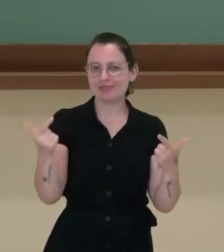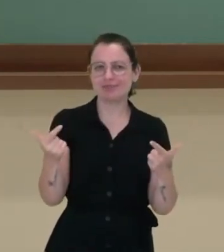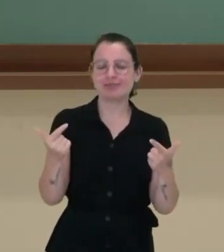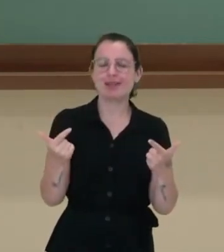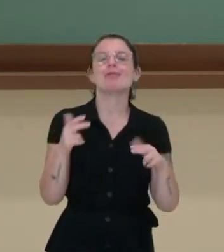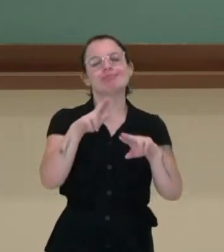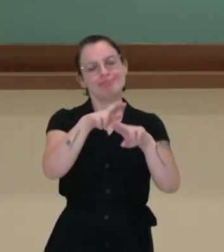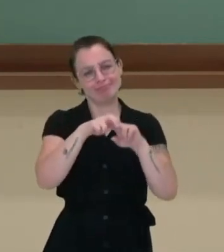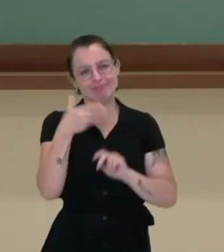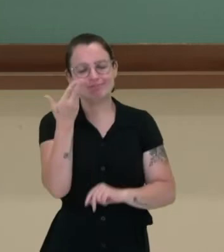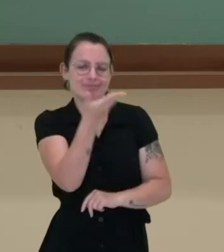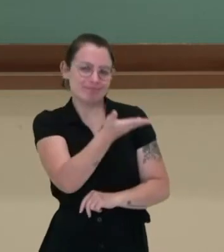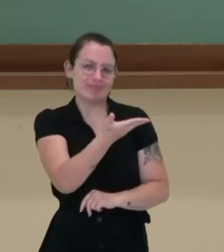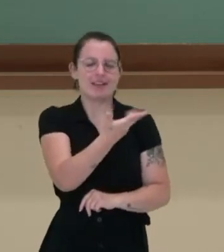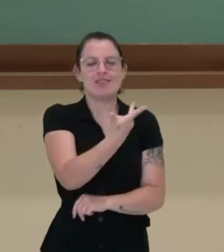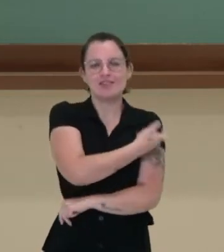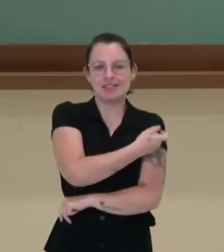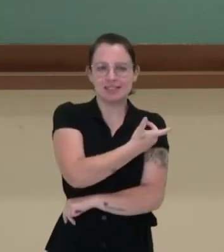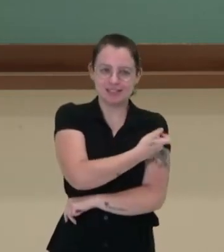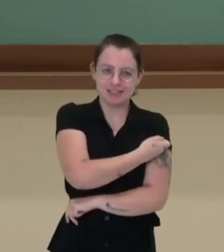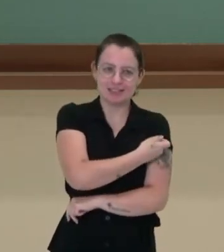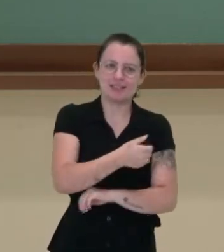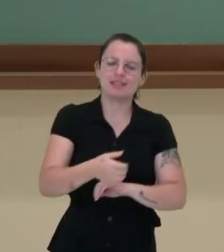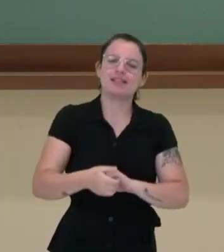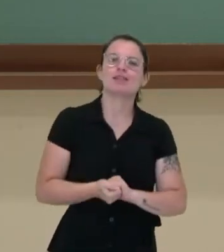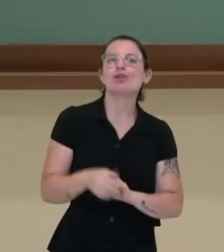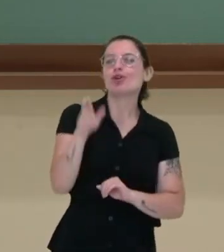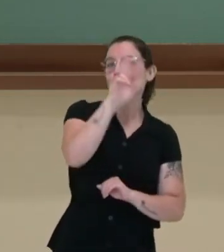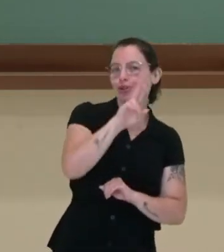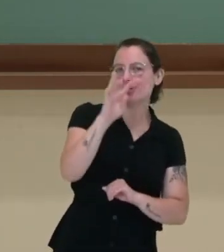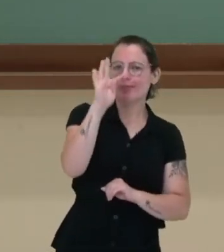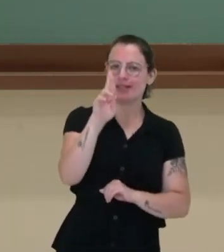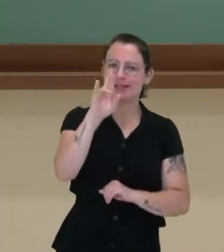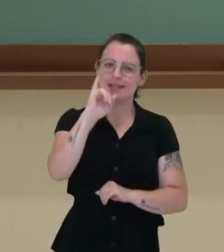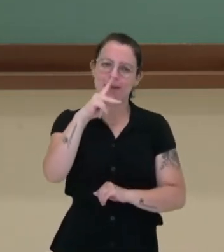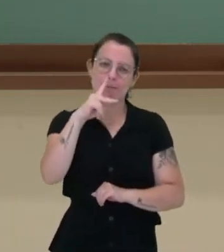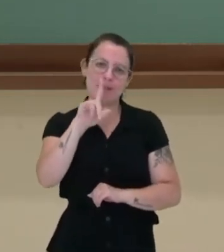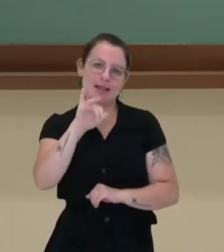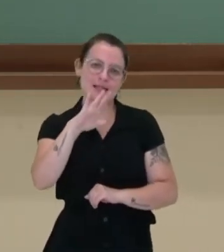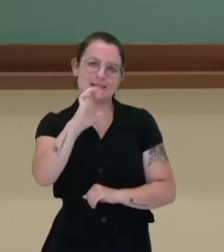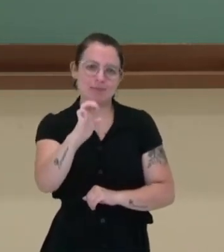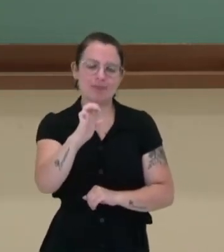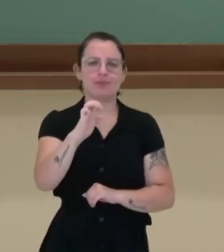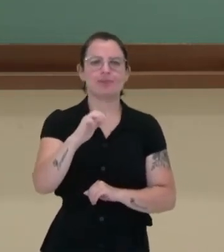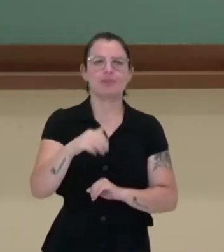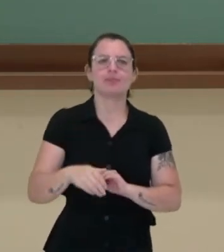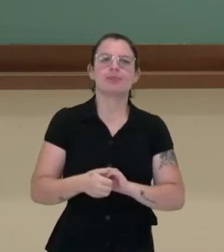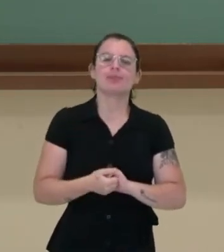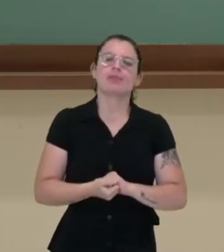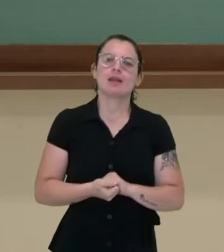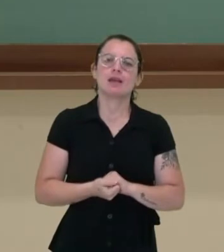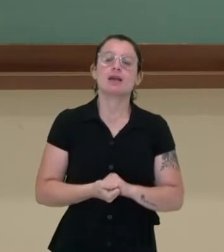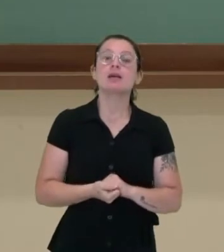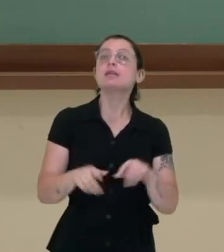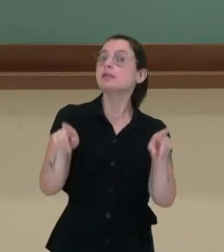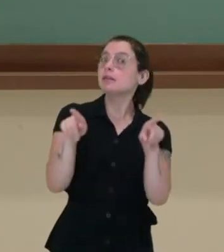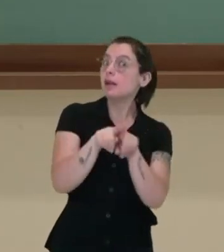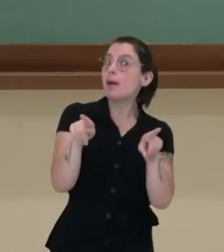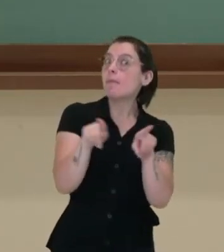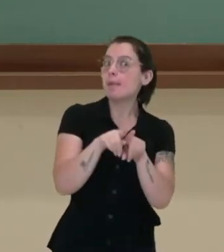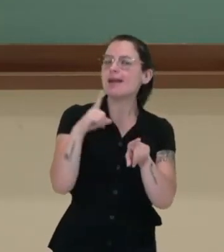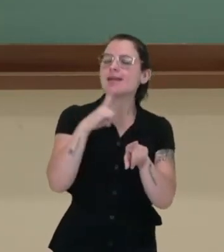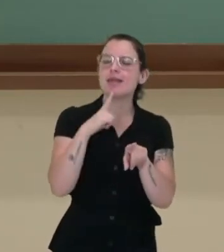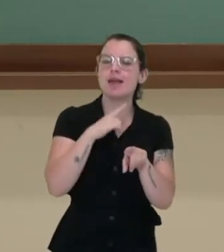quem? Graças à vacina tríplice viral, no caso da cachumba. Temos a